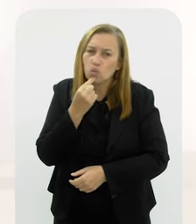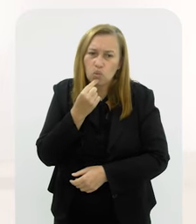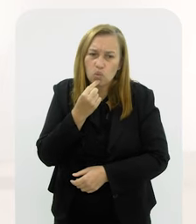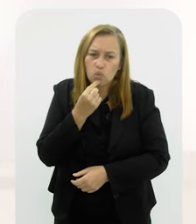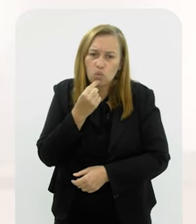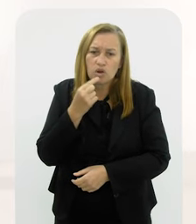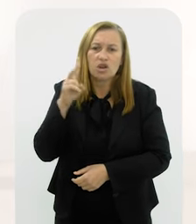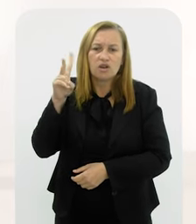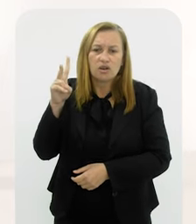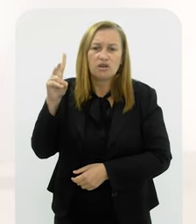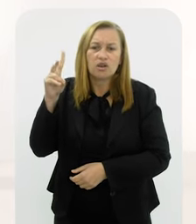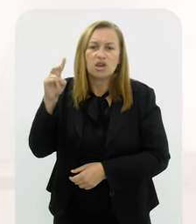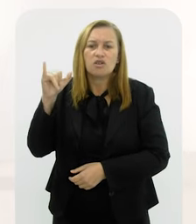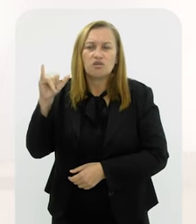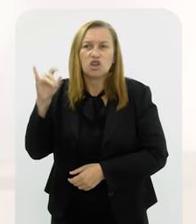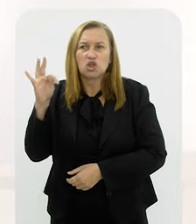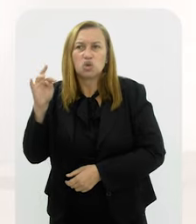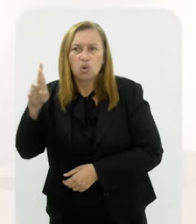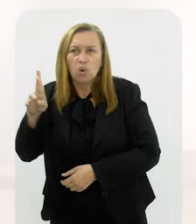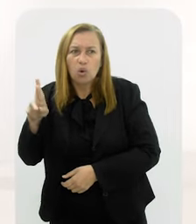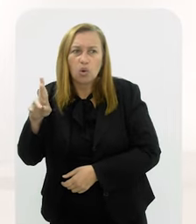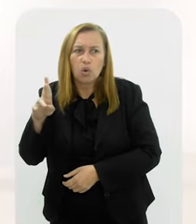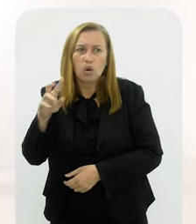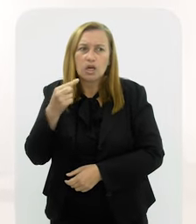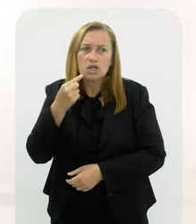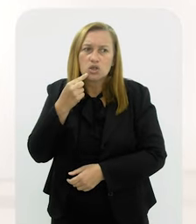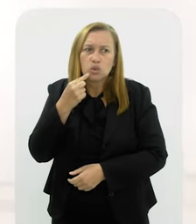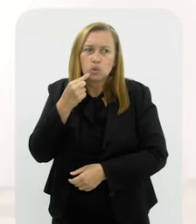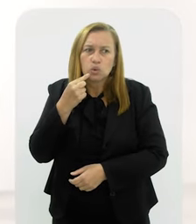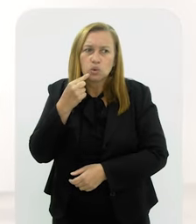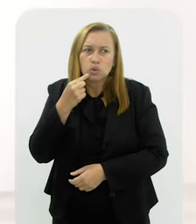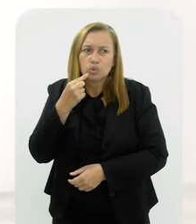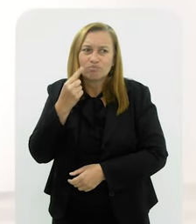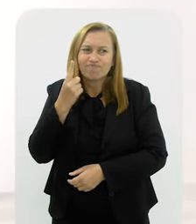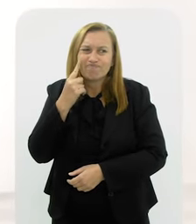né? O Vitor Arte e o